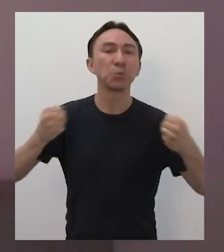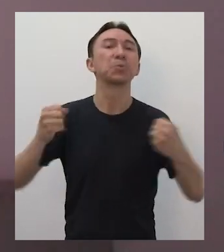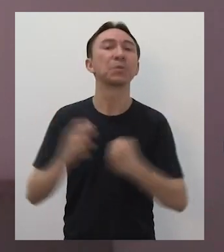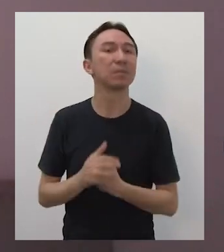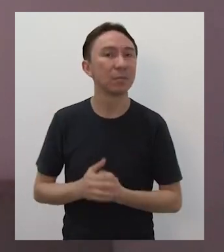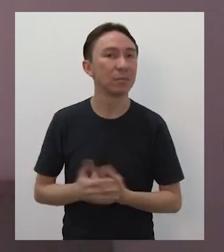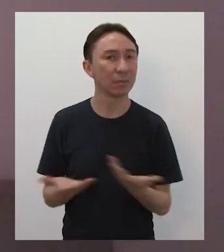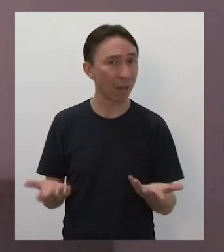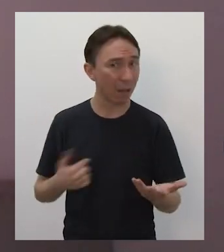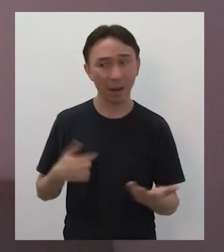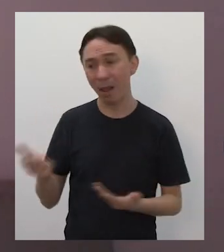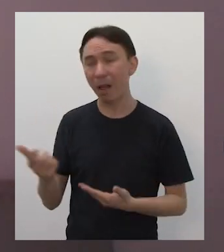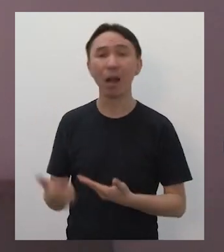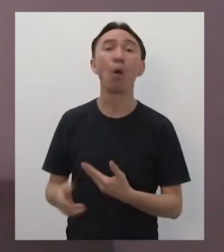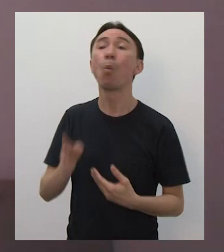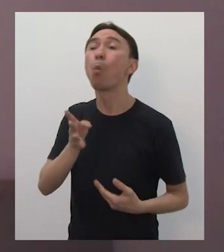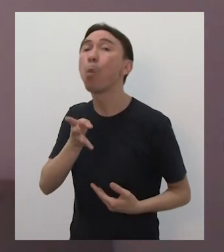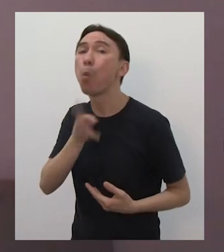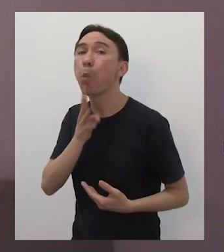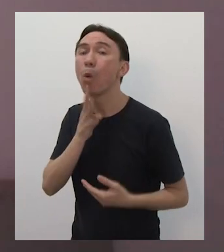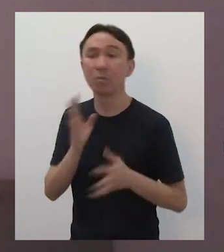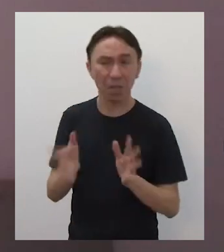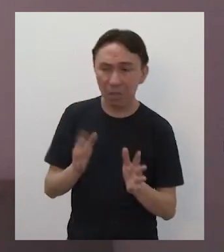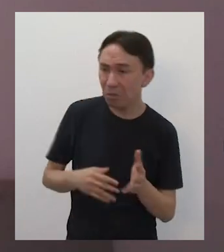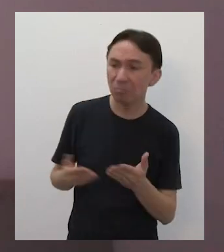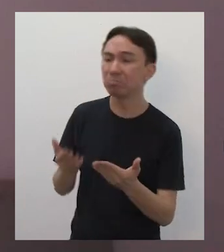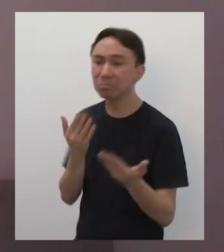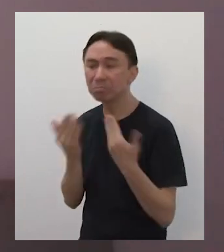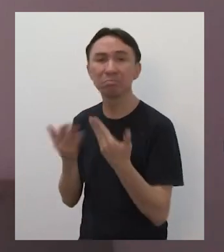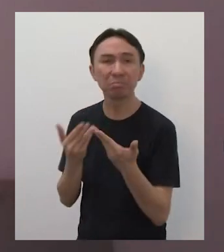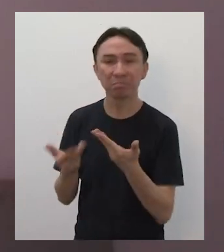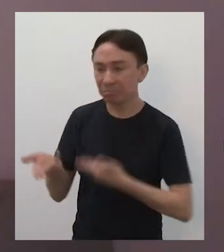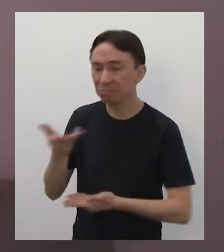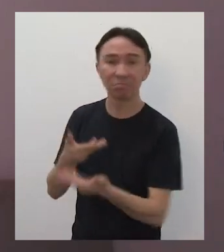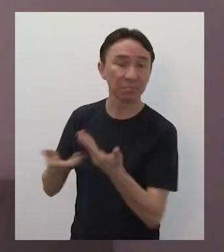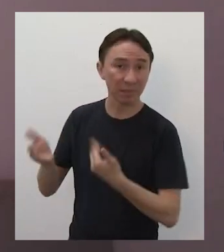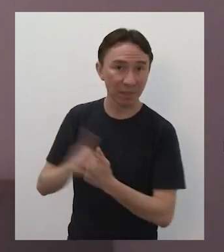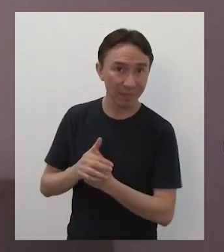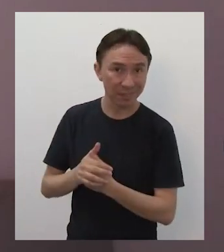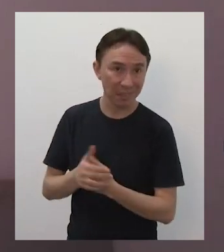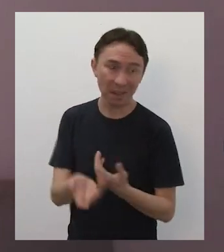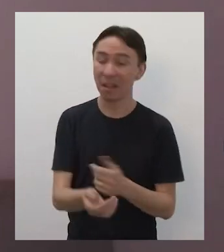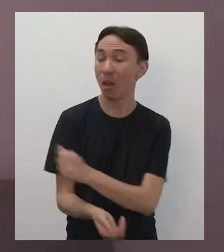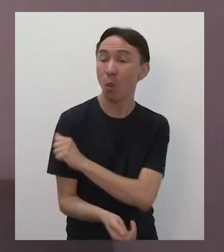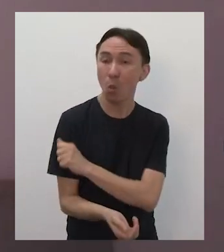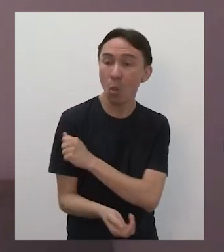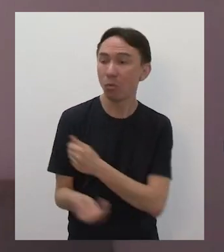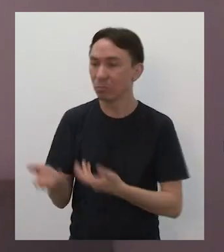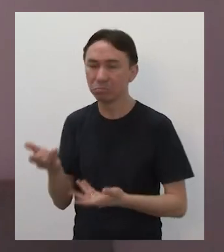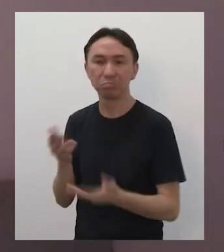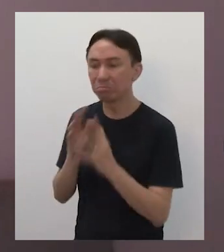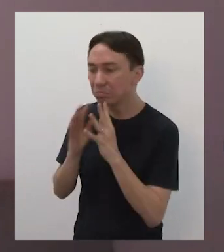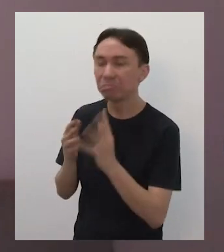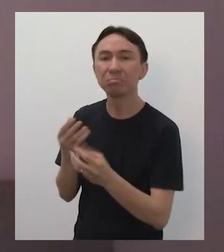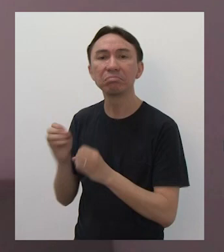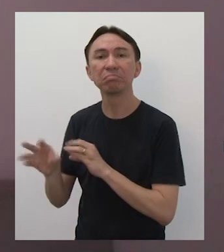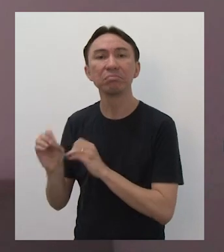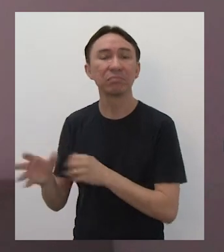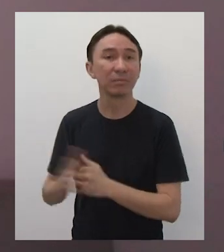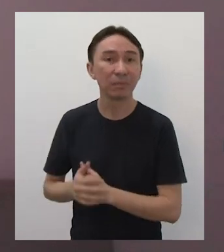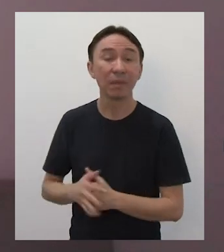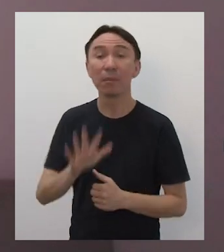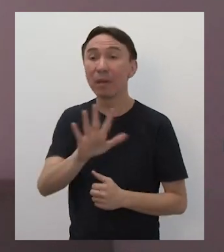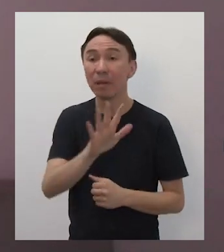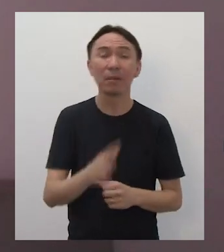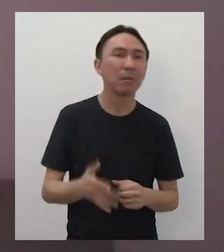os meus estudantes, né, com os meus alunos. Outra coisa é vir aqui falar para pessoas que eu não estou vendo nem a carinha. A pessoa pode estar